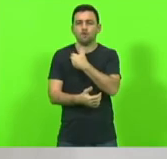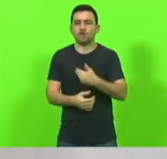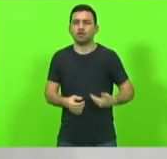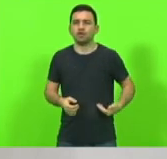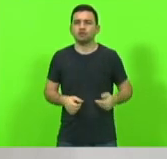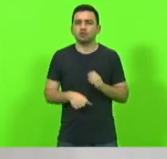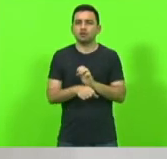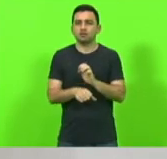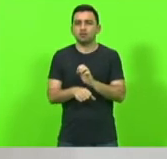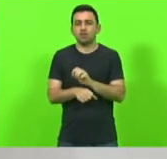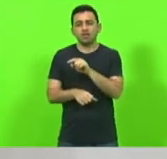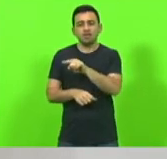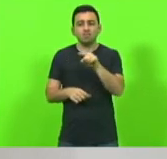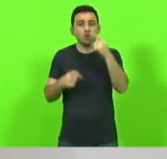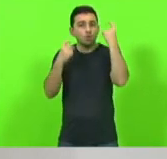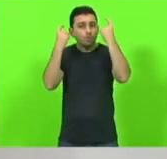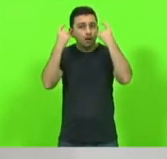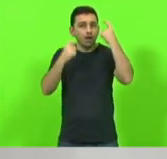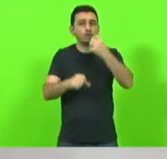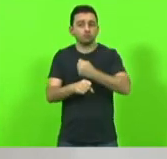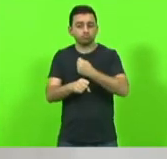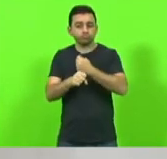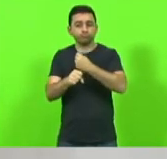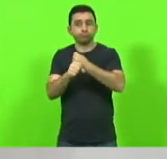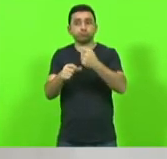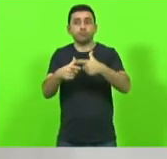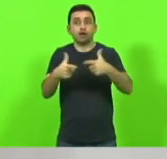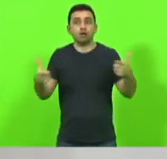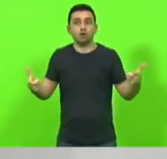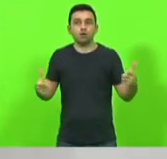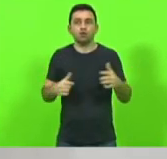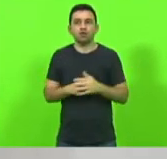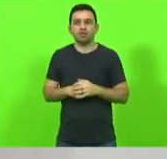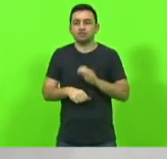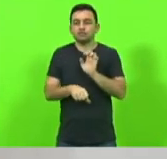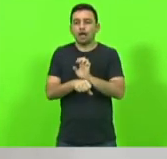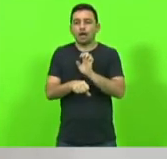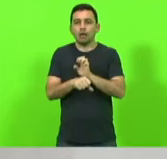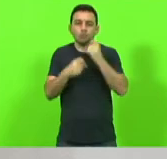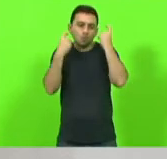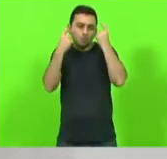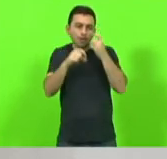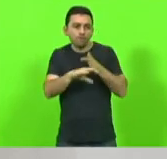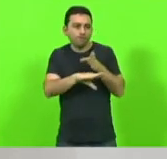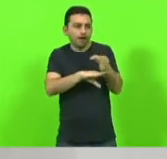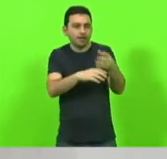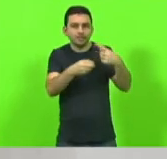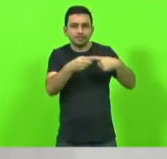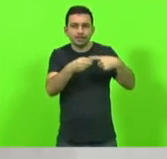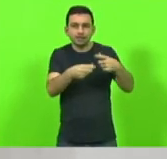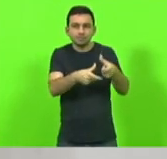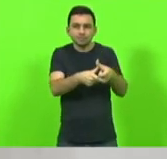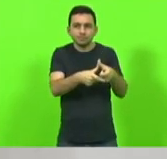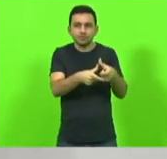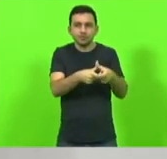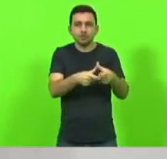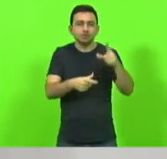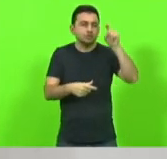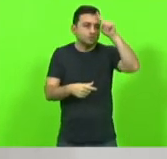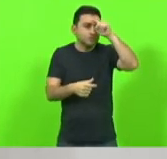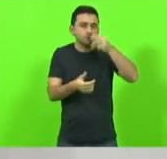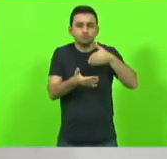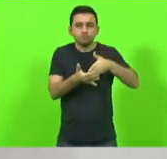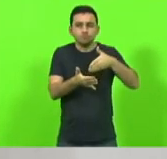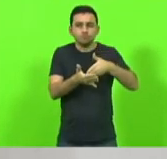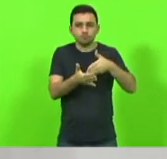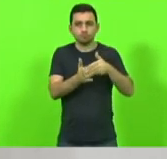se preocupa com as obras macro. O Estado não vai lá no pequeno município ver a dificuldade da